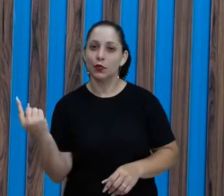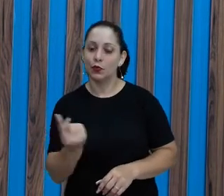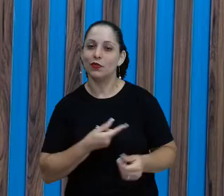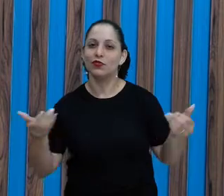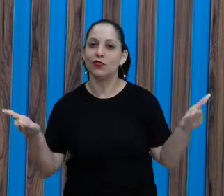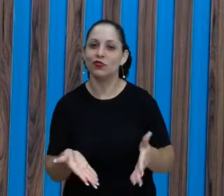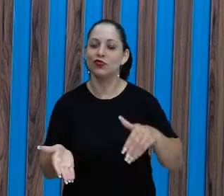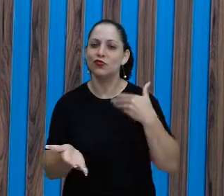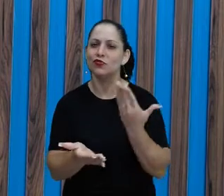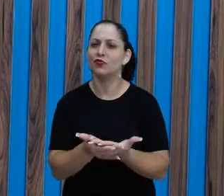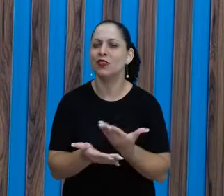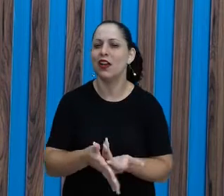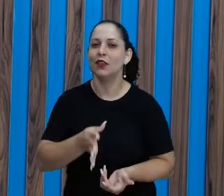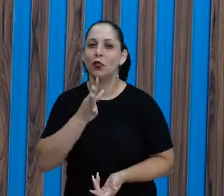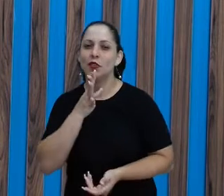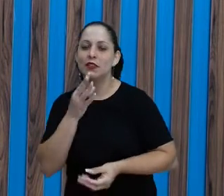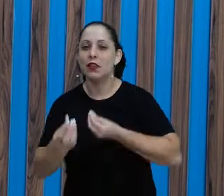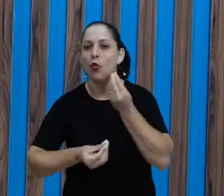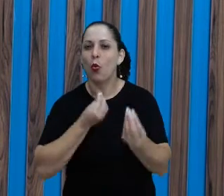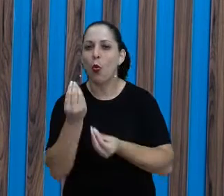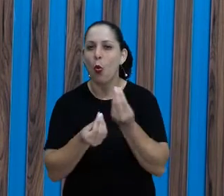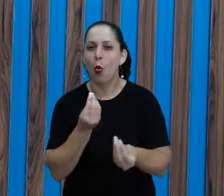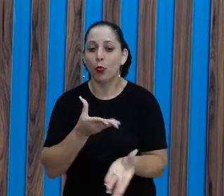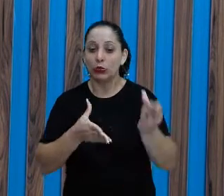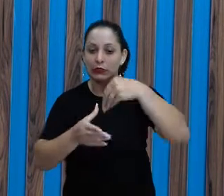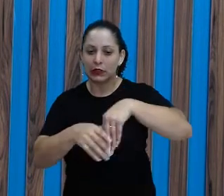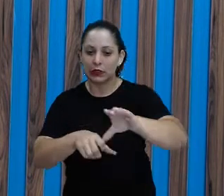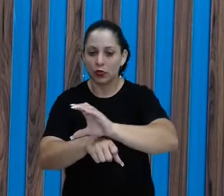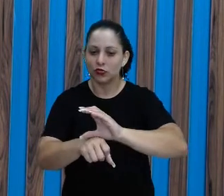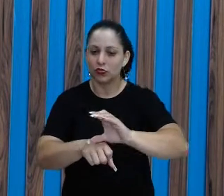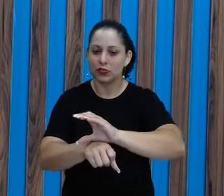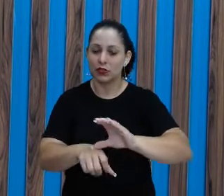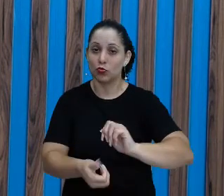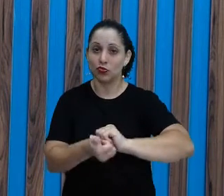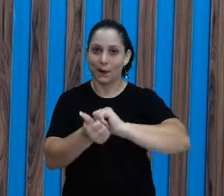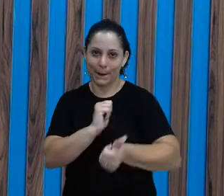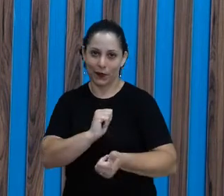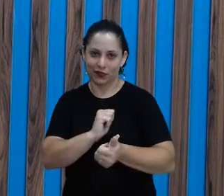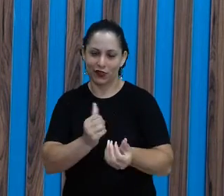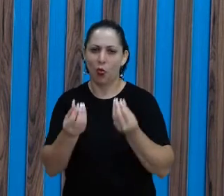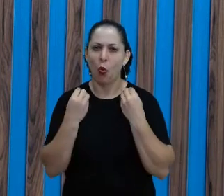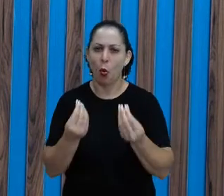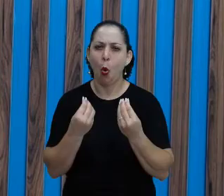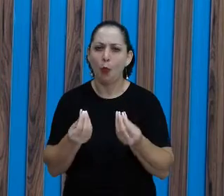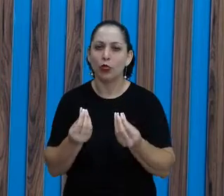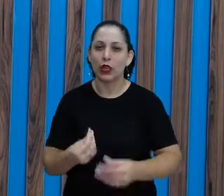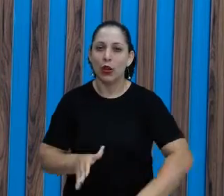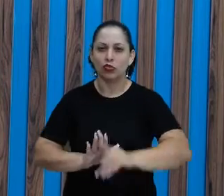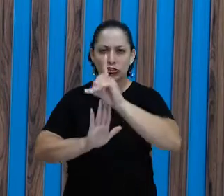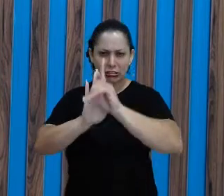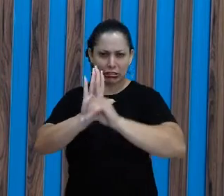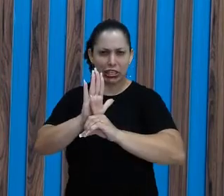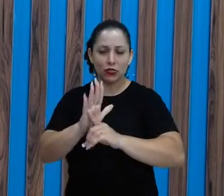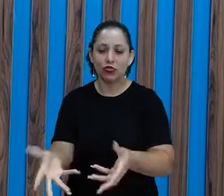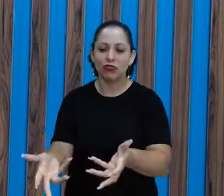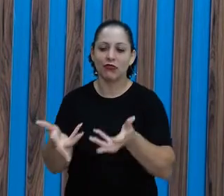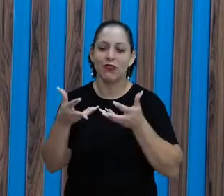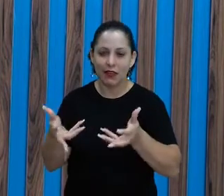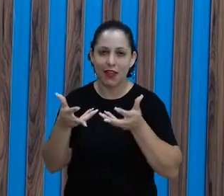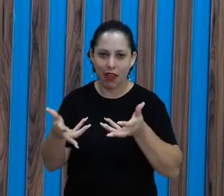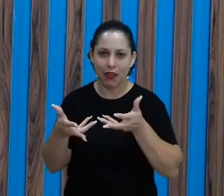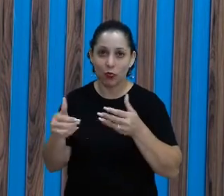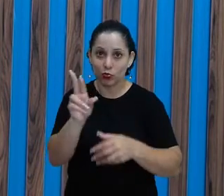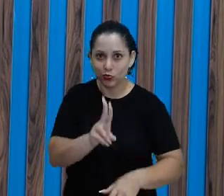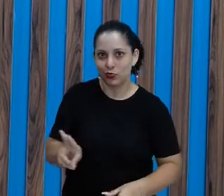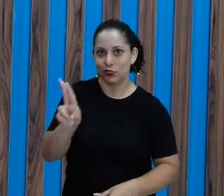que o esporte ele está dentro dessa Constituição, como é que a gente pode cobrar os nossos direitos, né? Se a gente tem direito, a gente pode